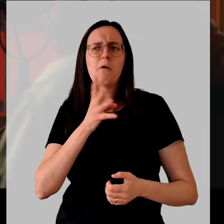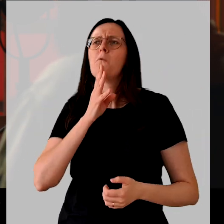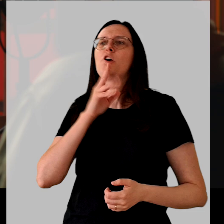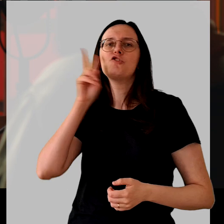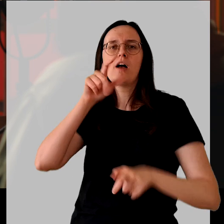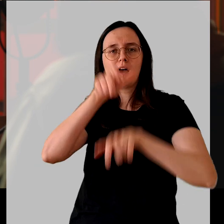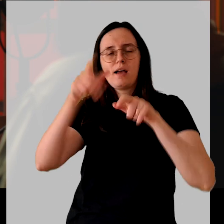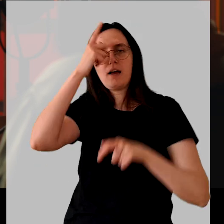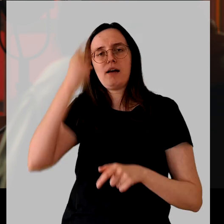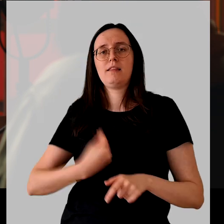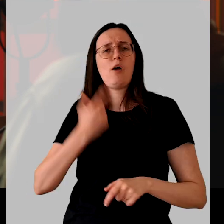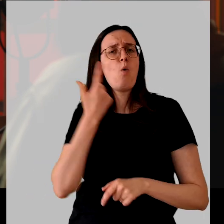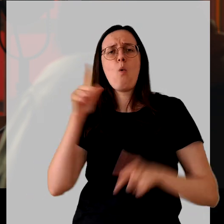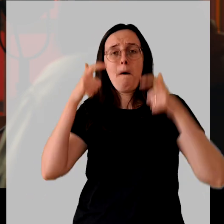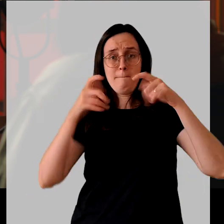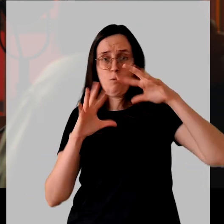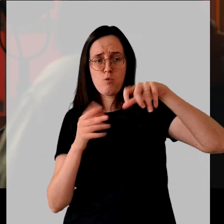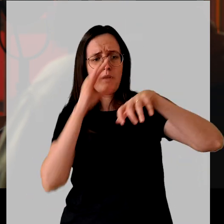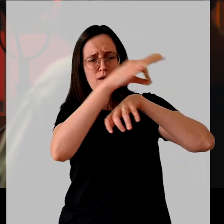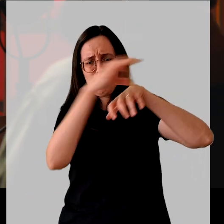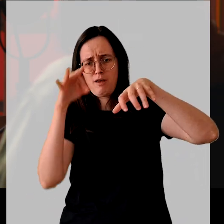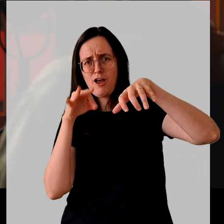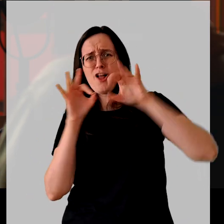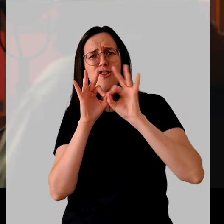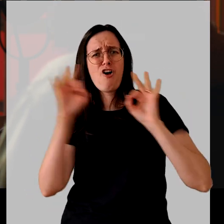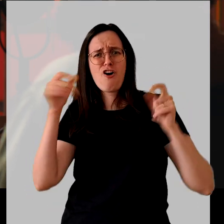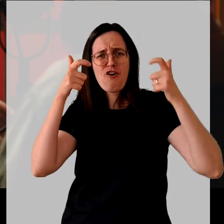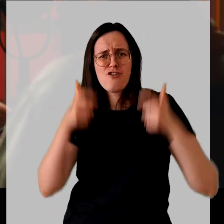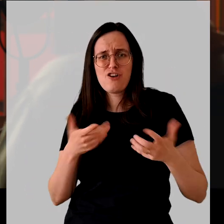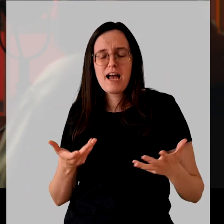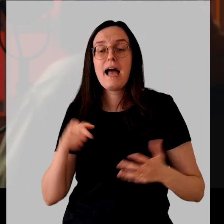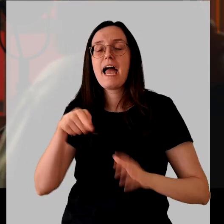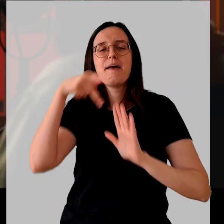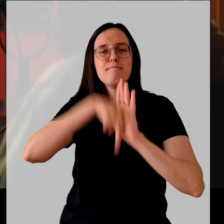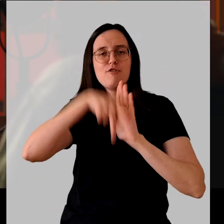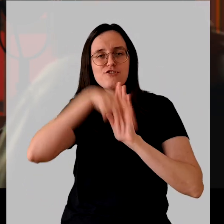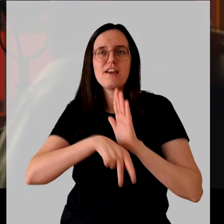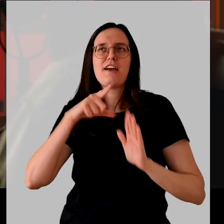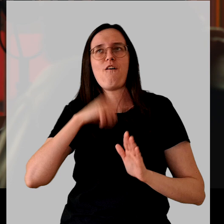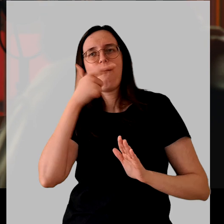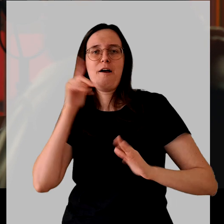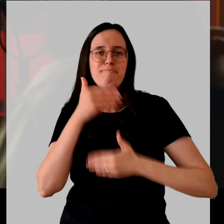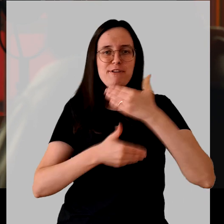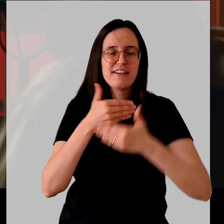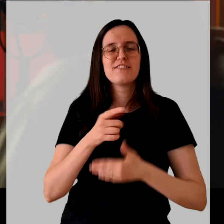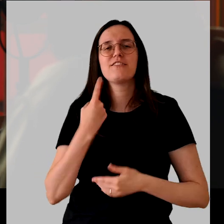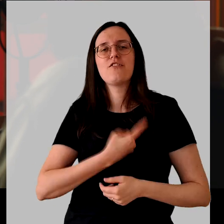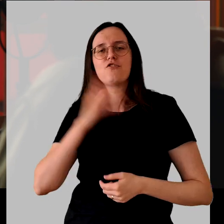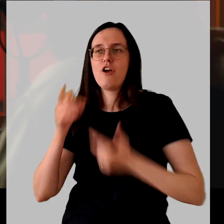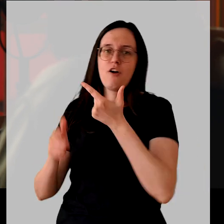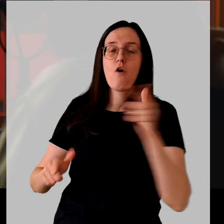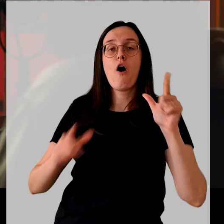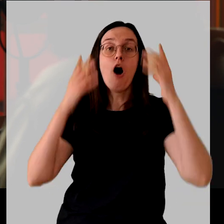de você conhecer histórias de pessoas que estão do outro lado do mundo, né? Que o cinema proporciona pra gente. Sim. Esse projeto ganhou uma outra dinâmica. A gente